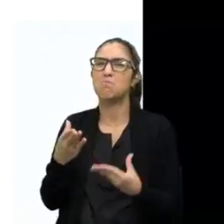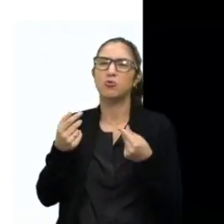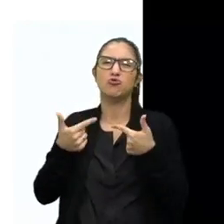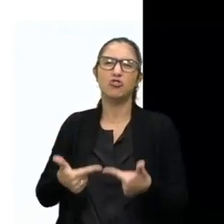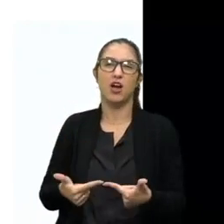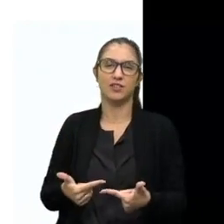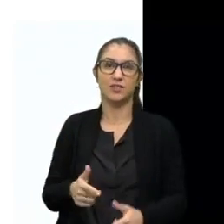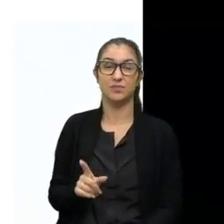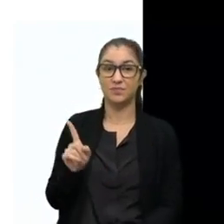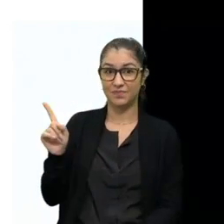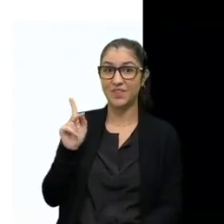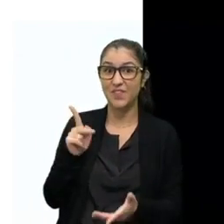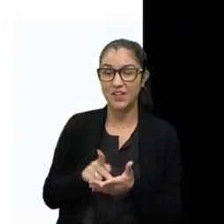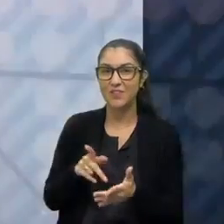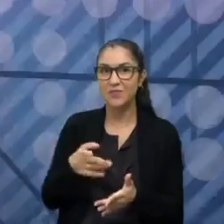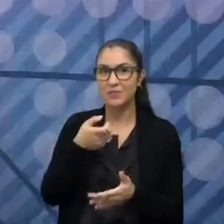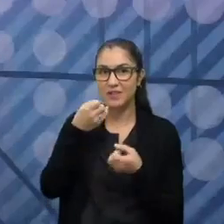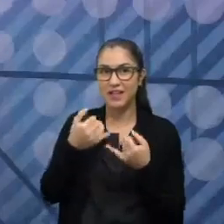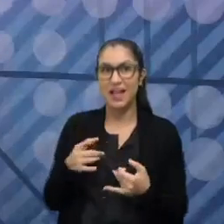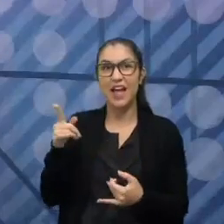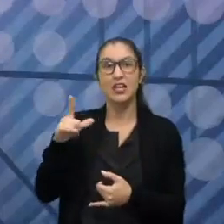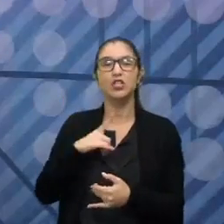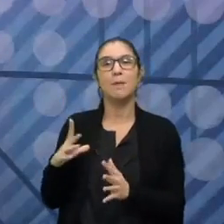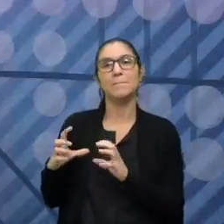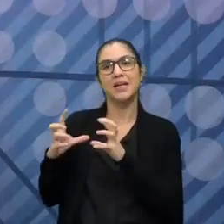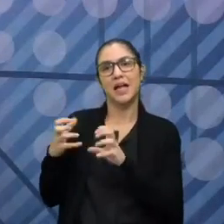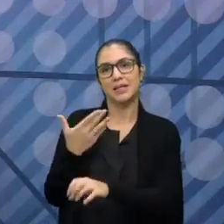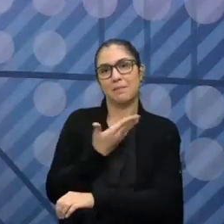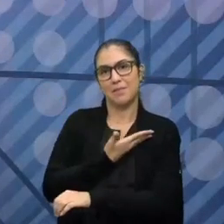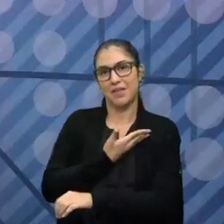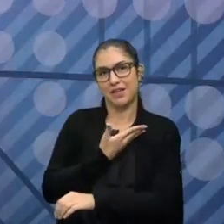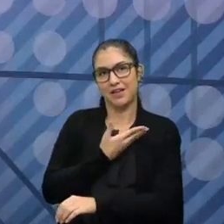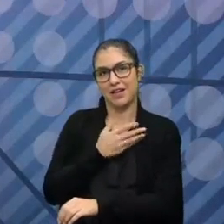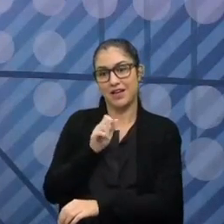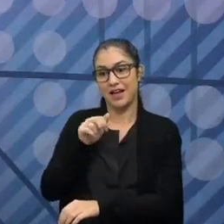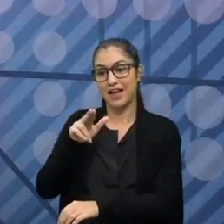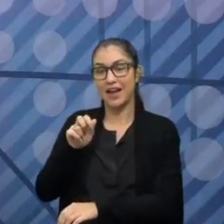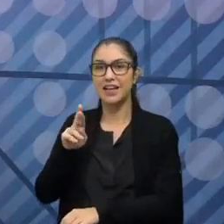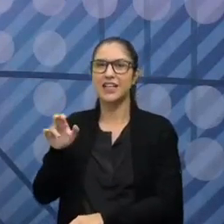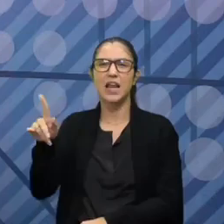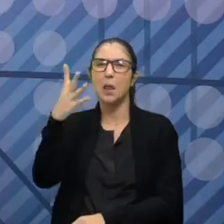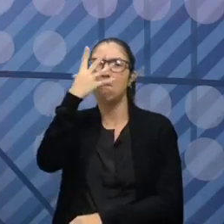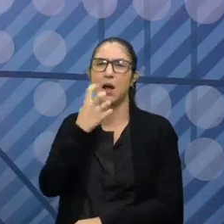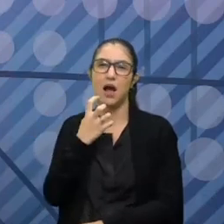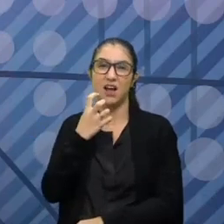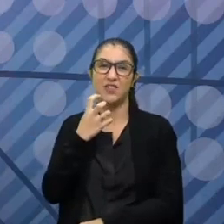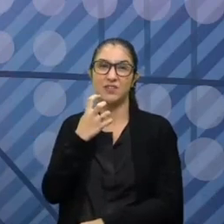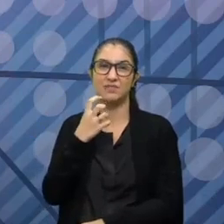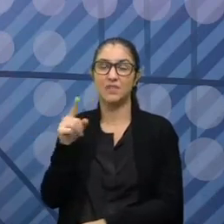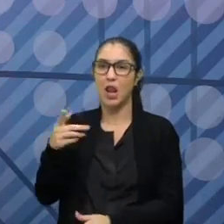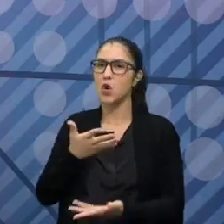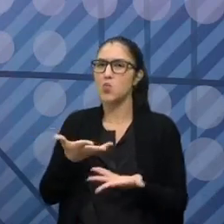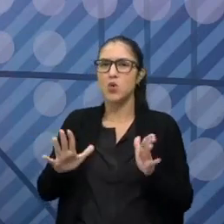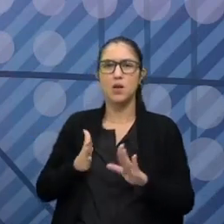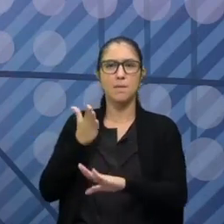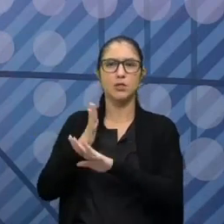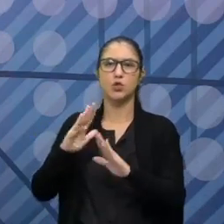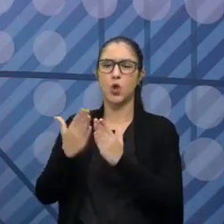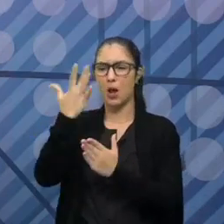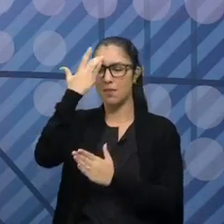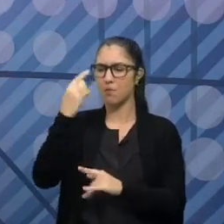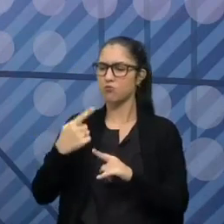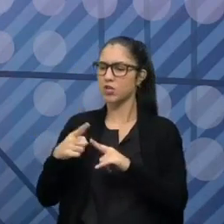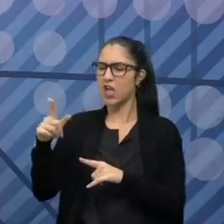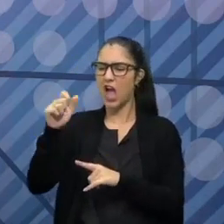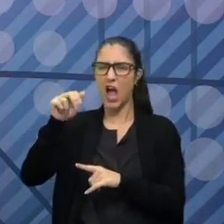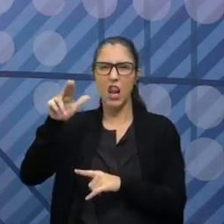chata. Na verdade, vou contar para vocês, ela tinha brigado com a Ana Rita, então ela estava brava com a Ana Rita e ela não queria ir na escola amanhã, porque a Ana